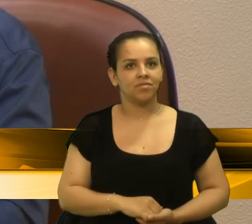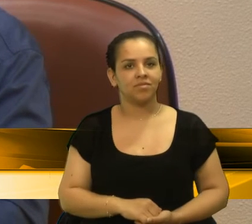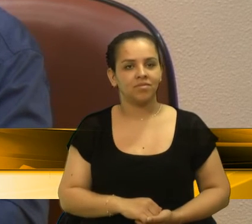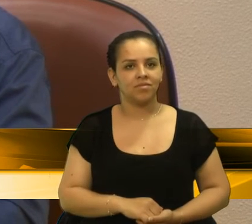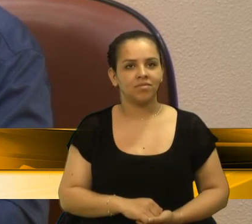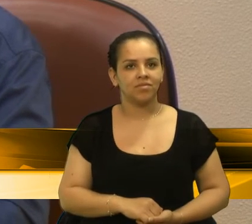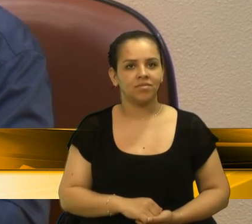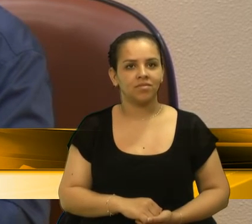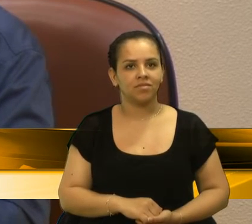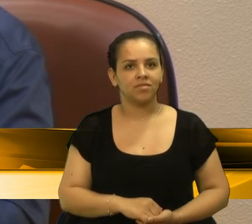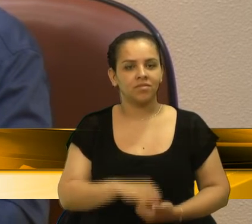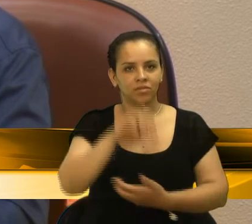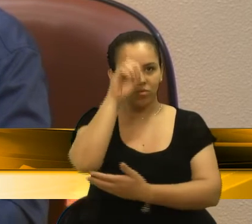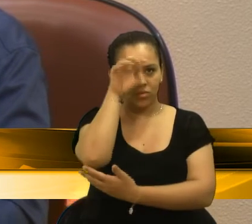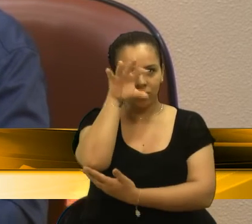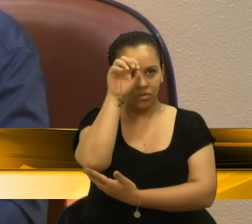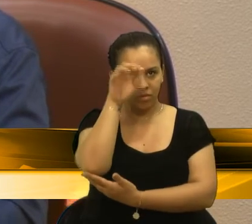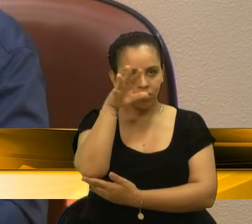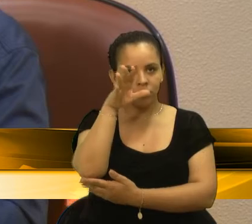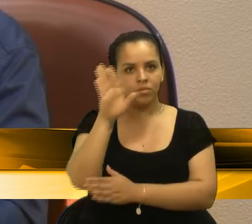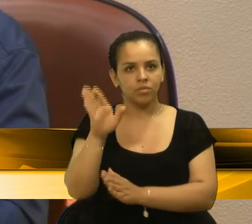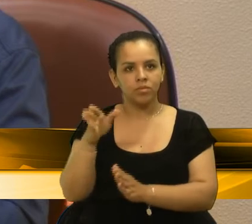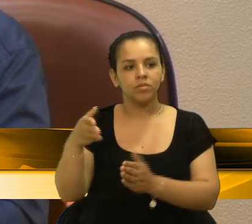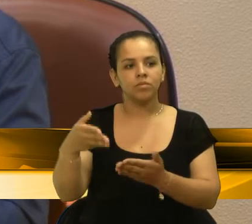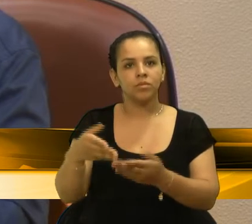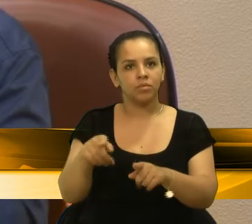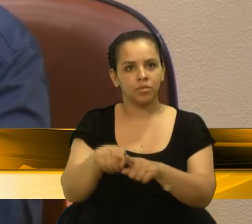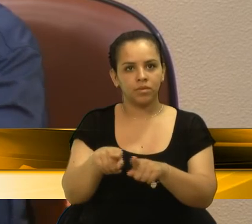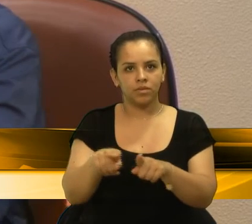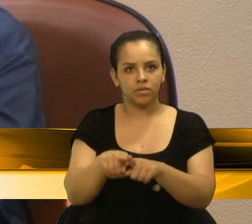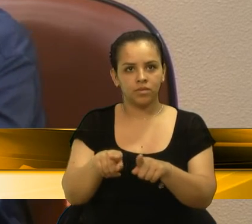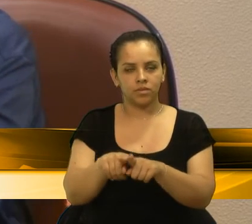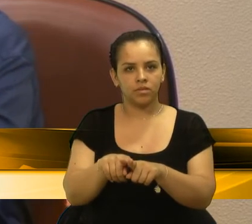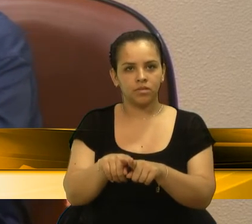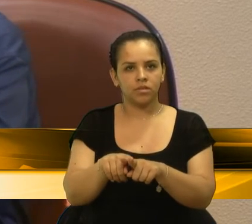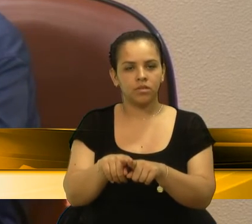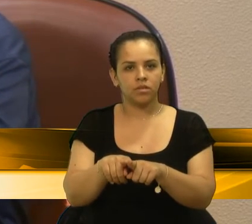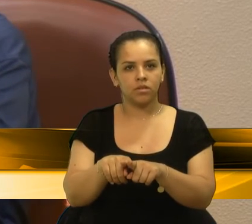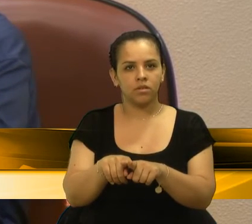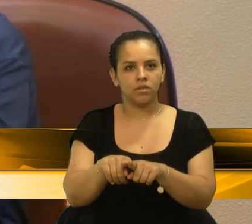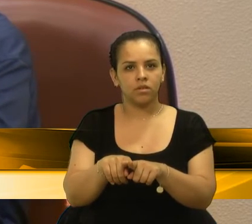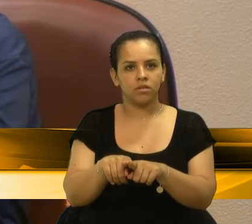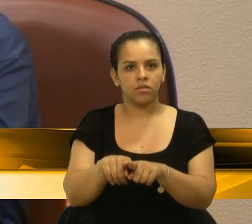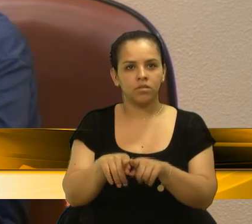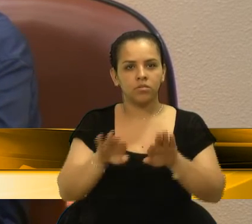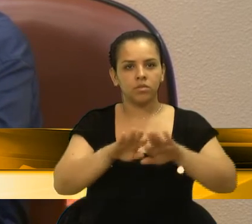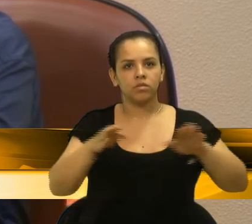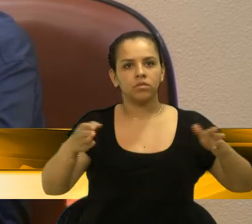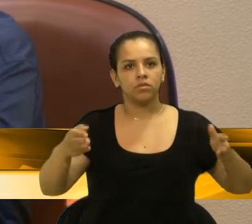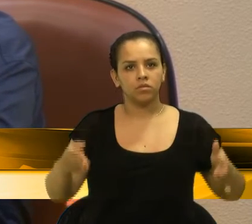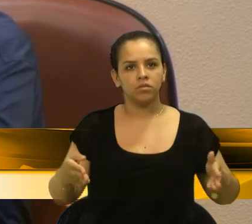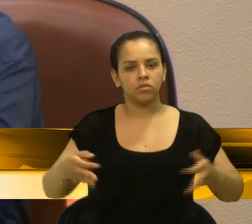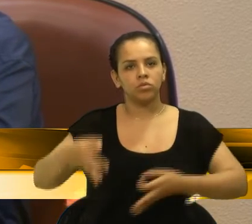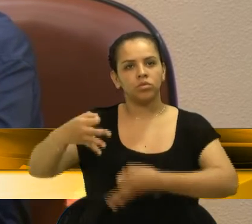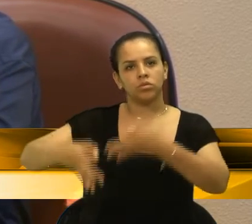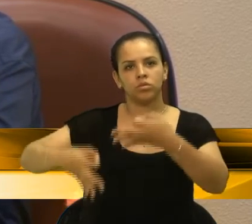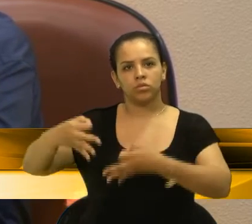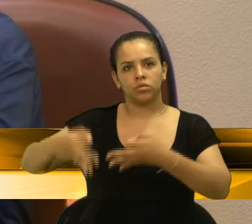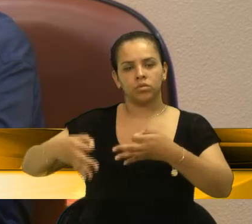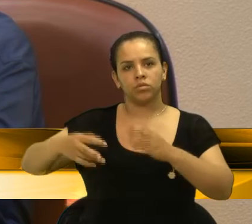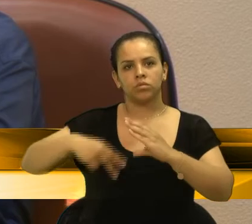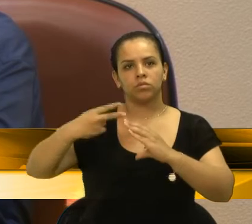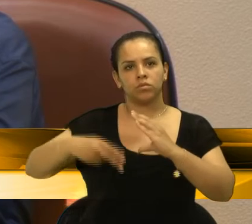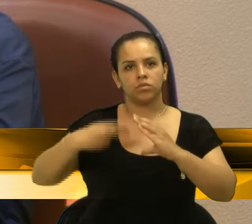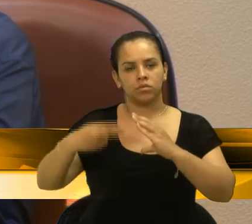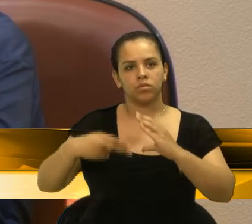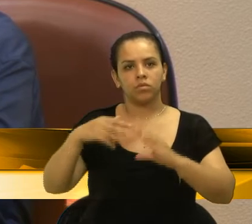vereador Elisandro Fiuza Gonçalves, membro da comissão processante. Compõe também essa mesa o assessor jurídico da Câmara Municipal, doutor